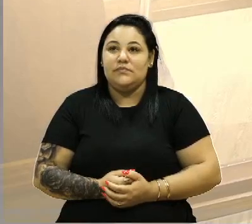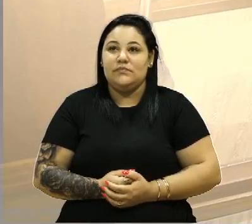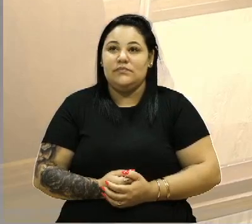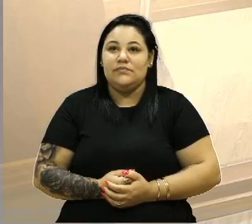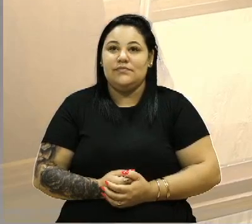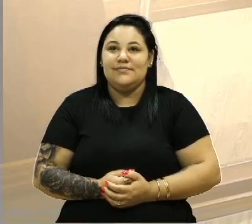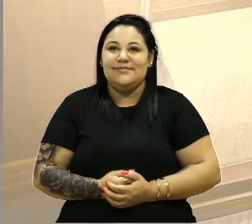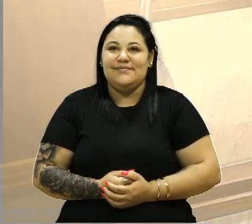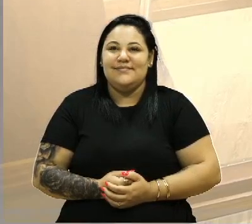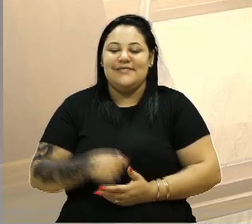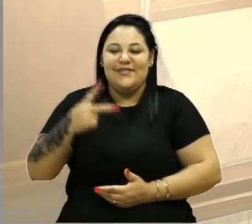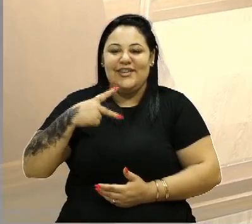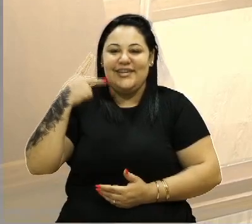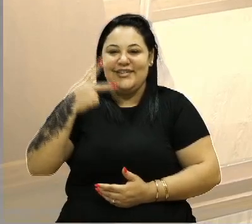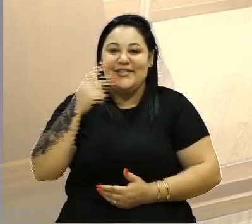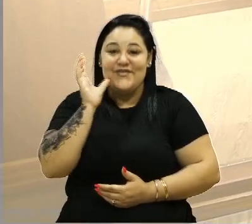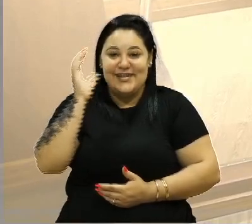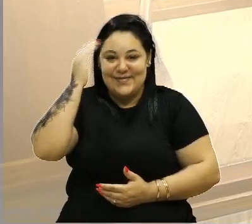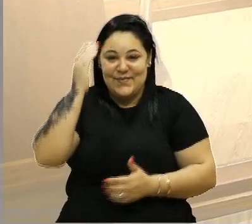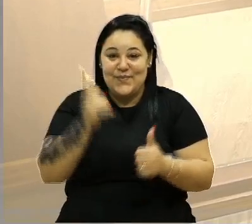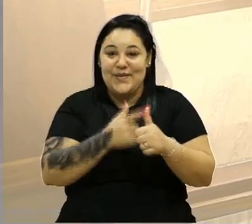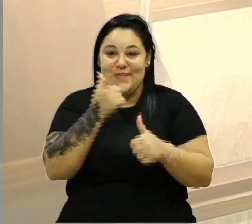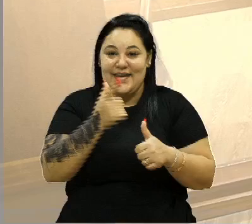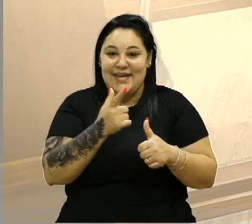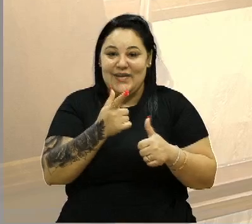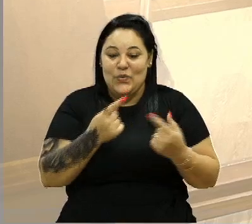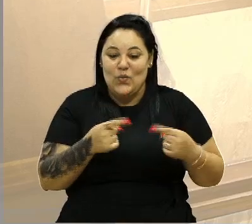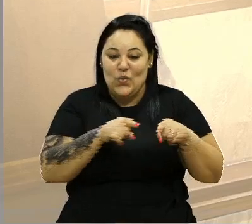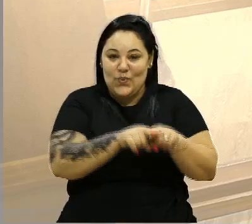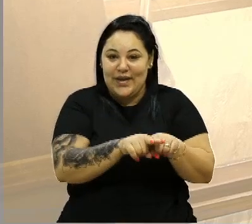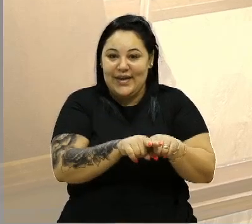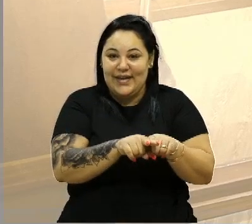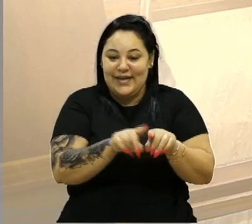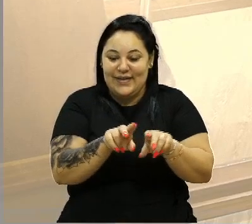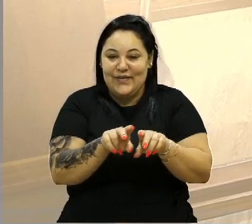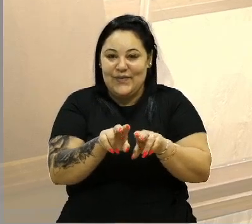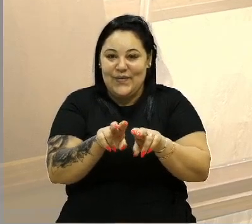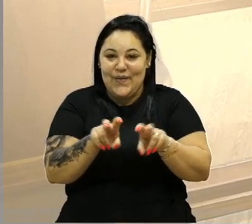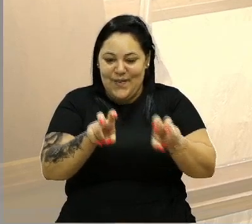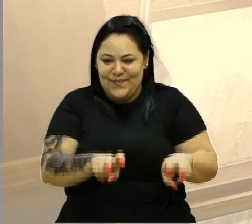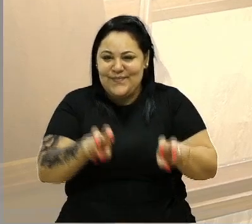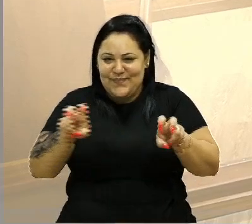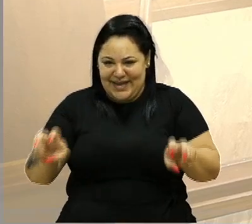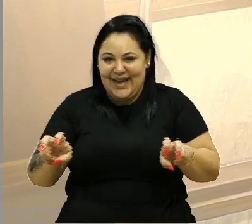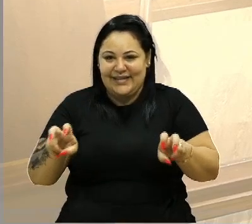primeiro companheiro aqui de bancada, né? O ano passado de bancada mesmo, né?